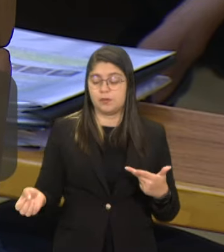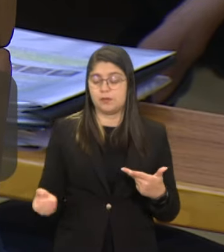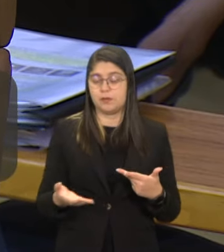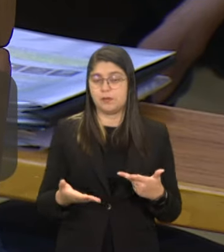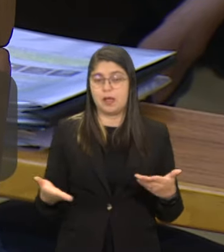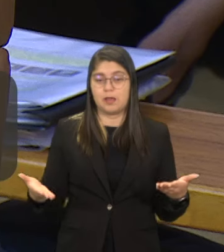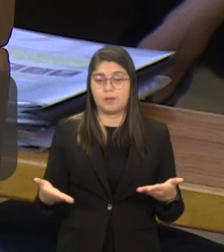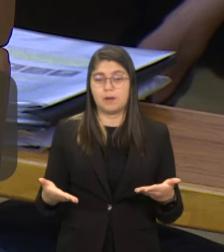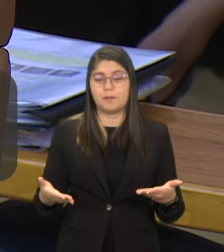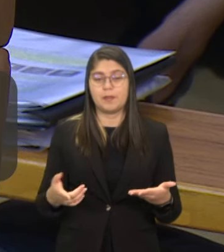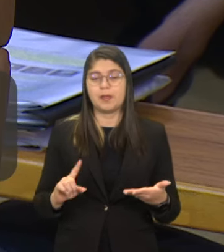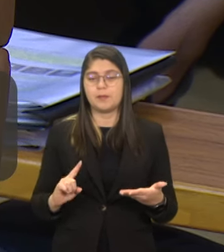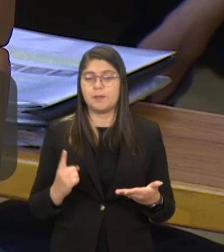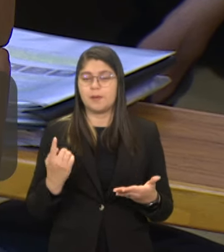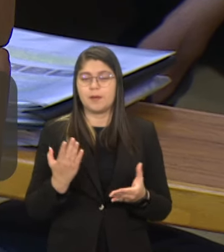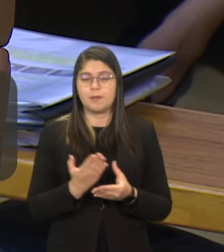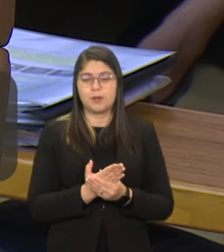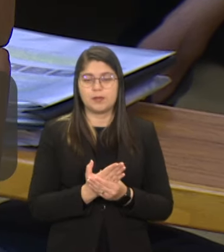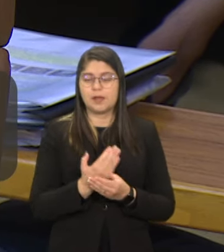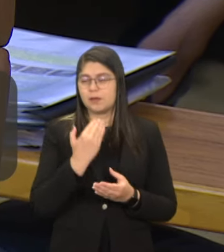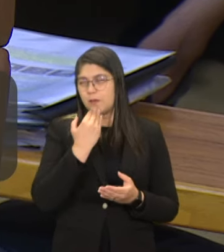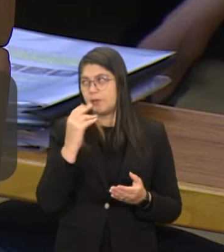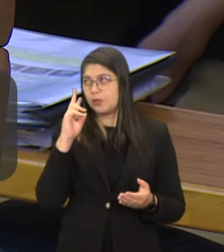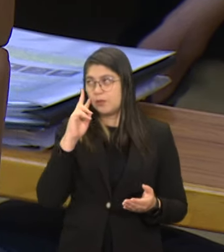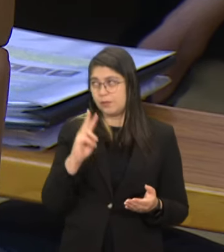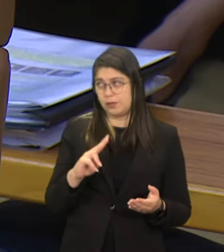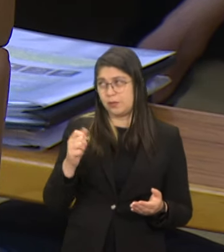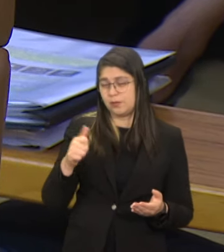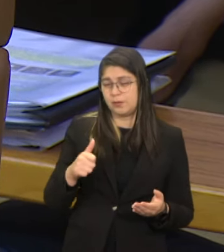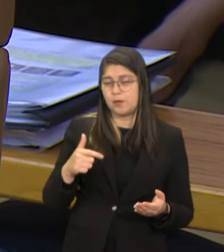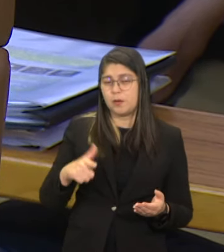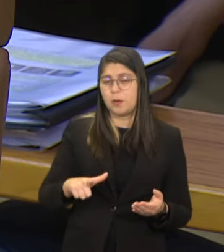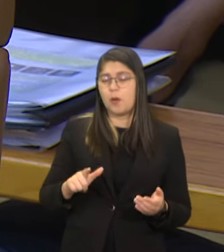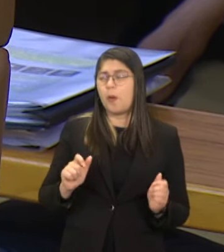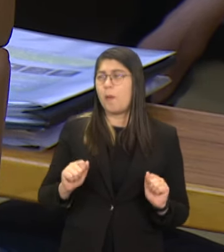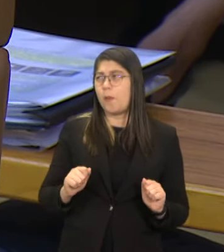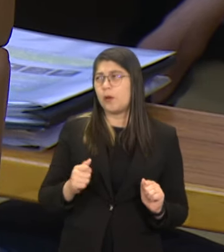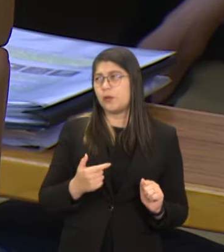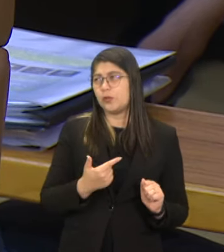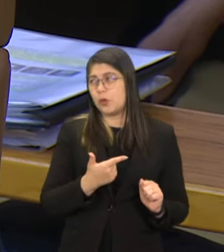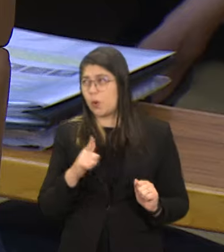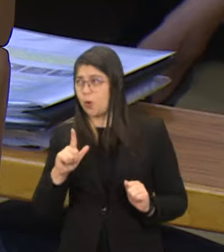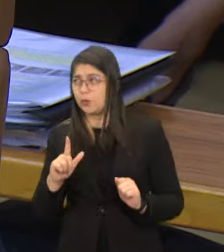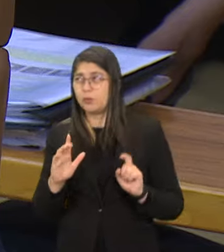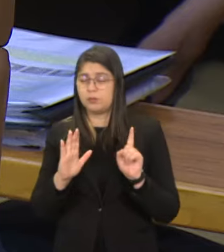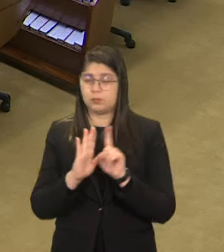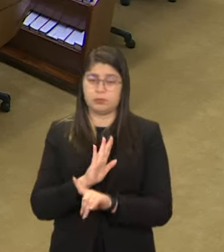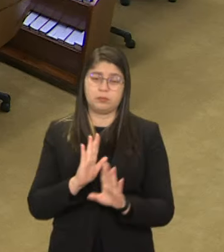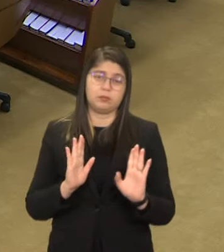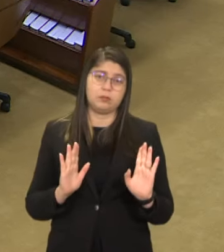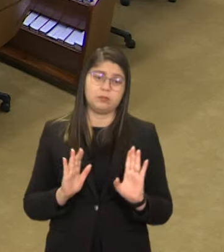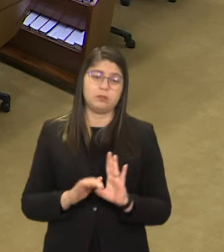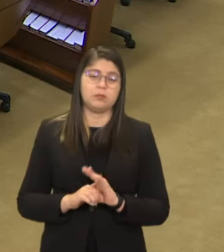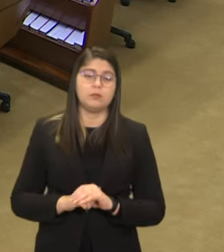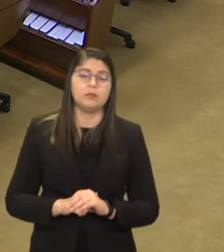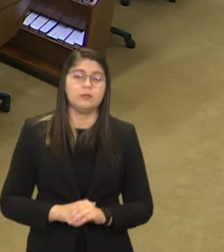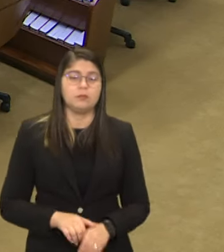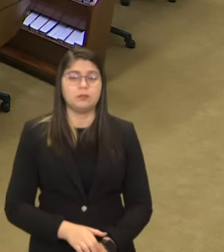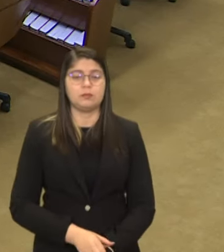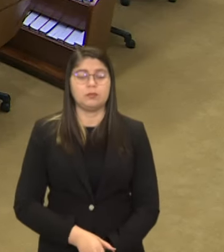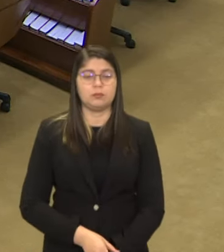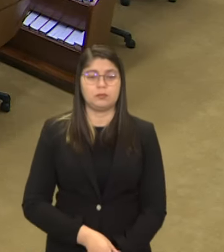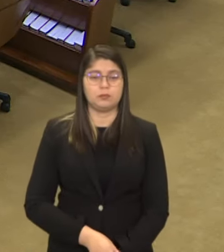Esse primeiro processo, que seria o da vista... Perdão? Poderíamos começar pelo primeiro processo, indago, Vossa Excelência? Ah, porque a ministra Carmen